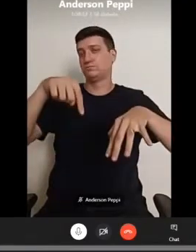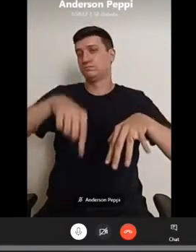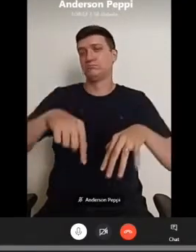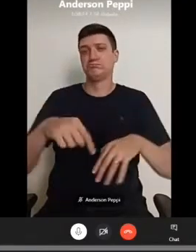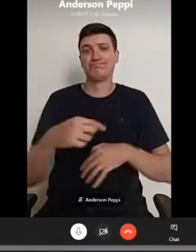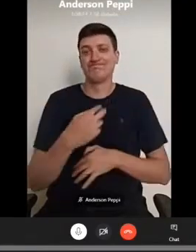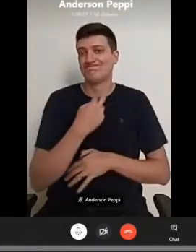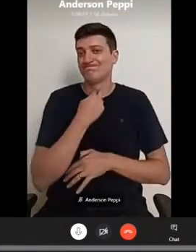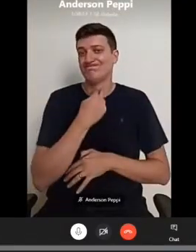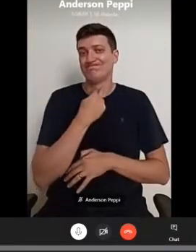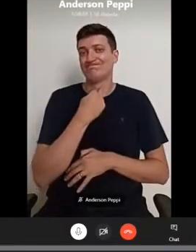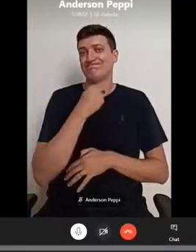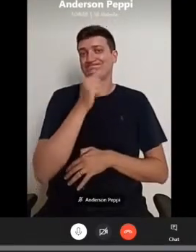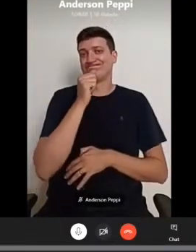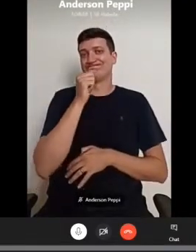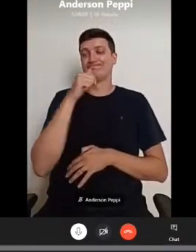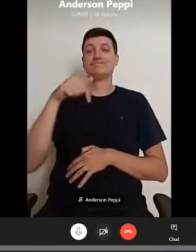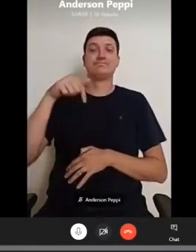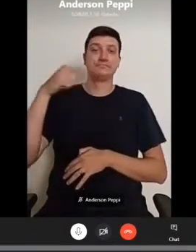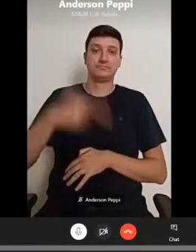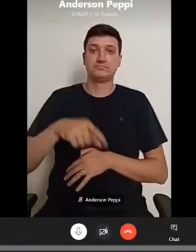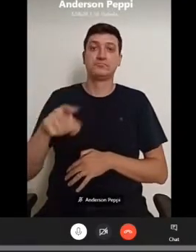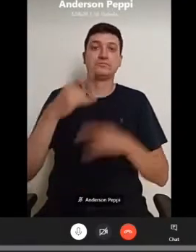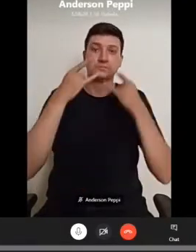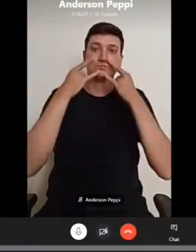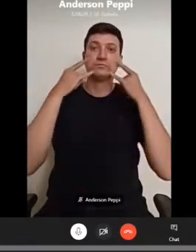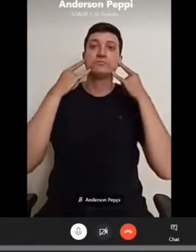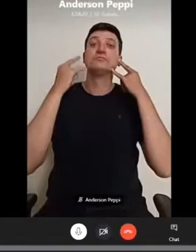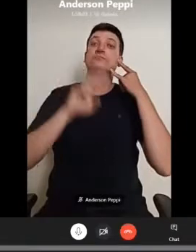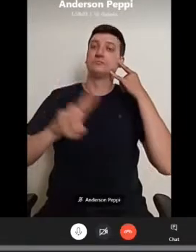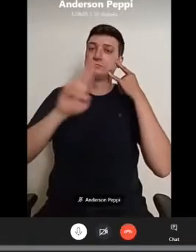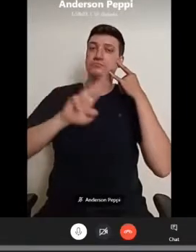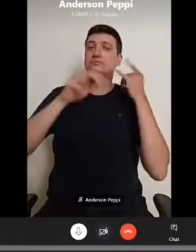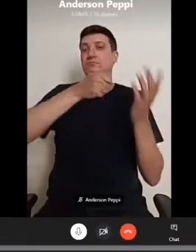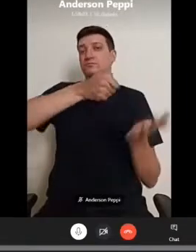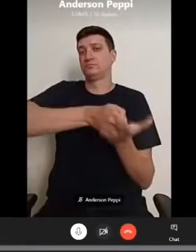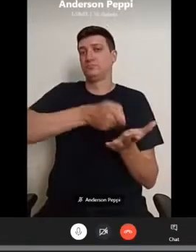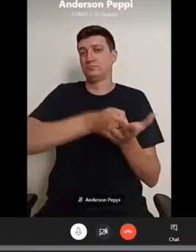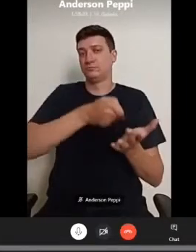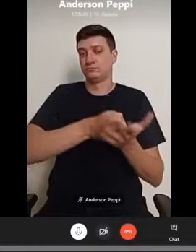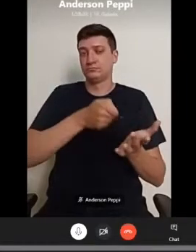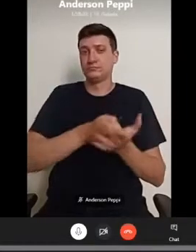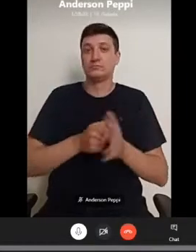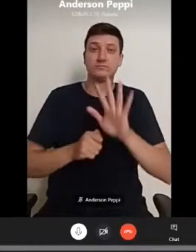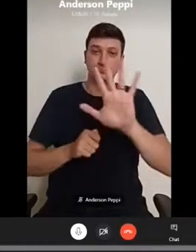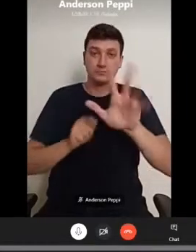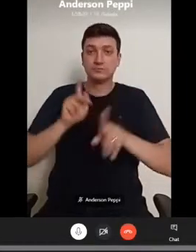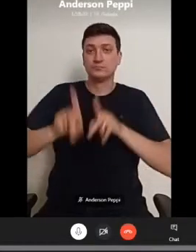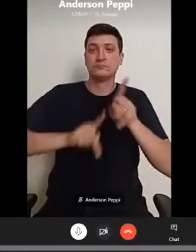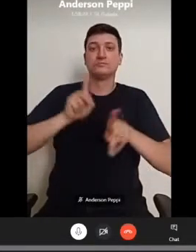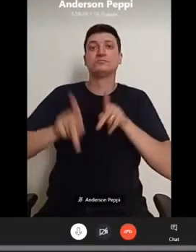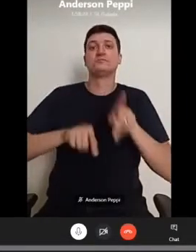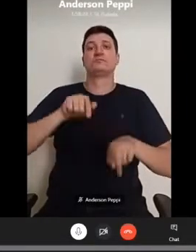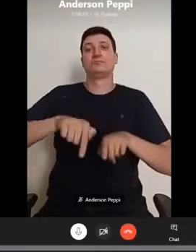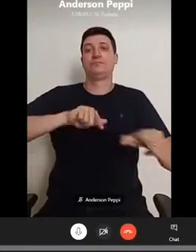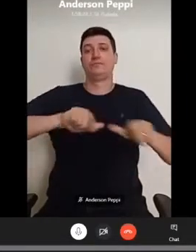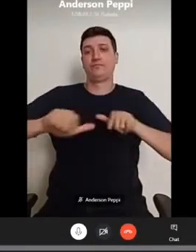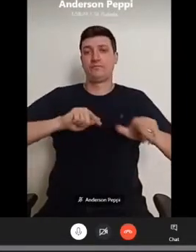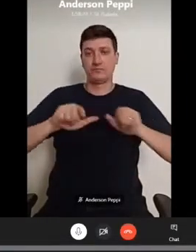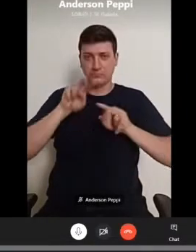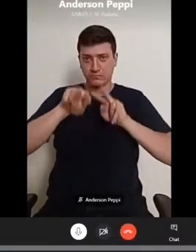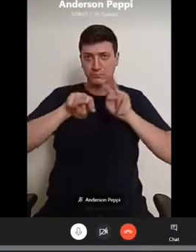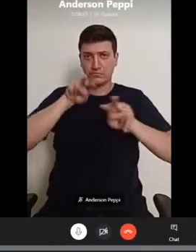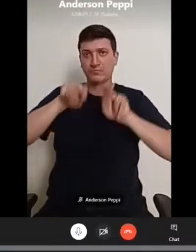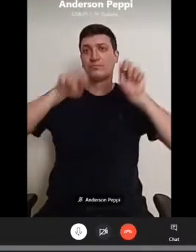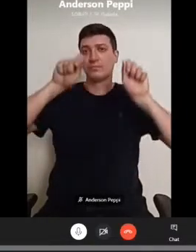máscaras, para garantir que qualquer cidadão possa acompanhar nossos trabalhos, estamos ao vivo pelo site